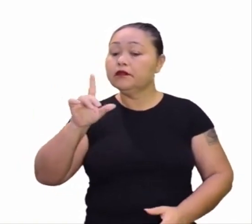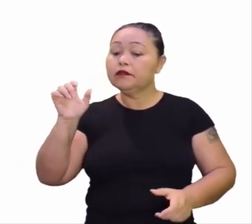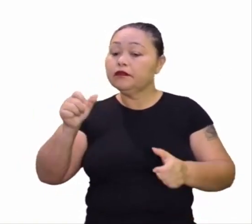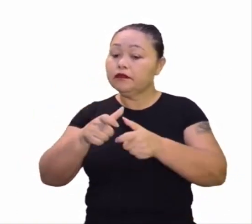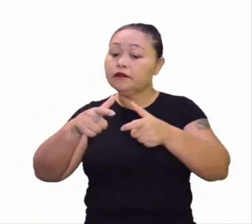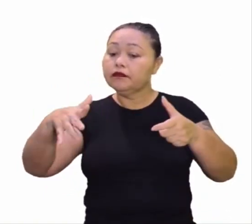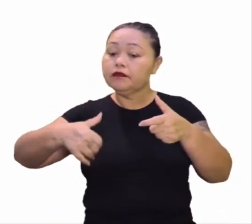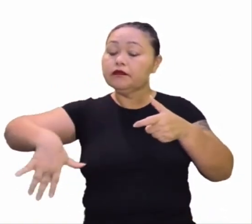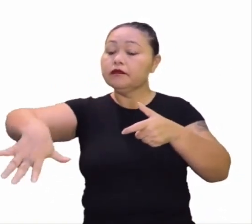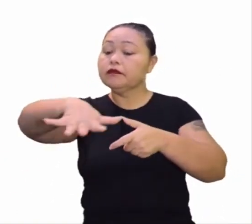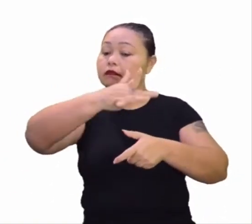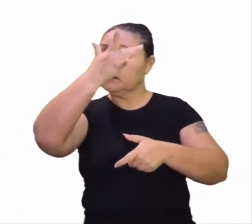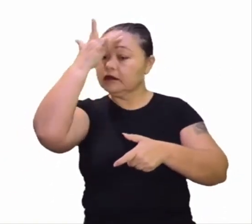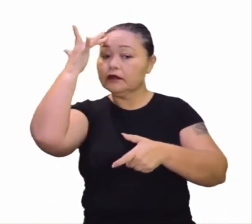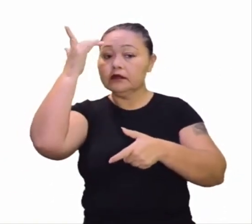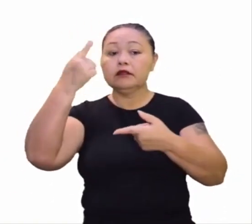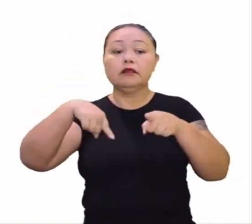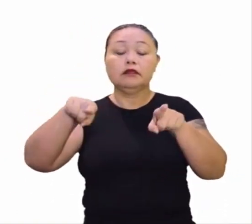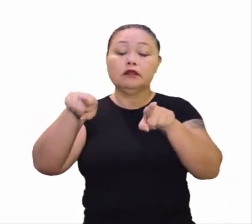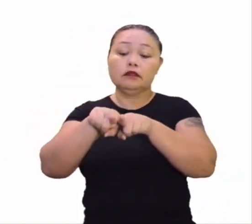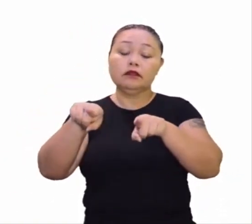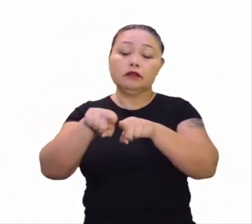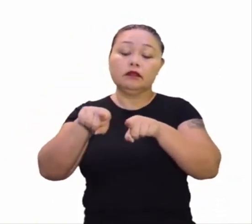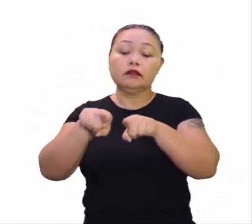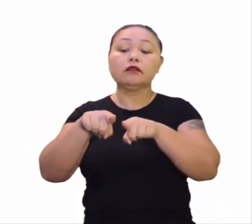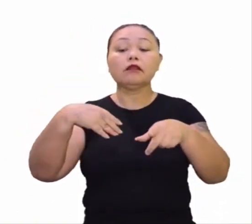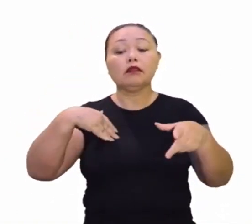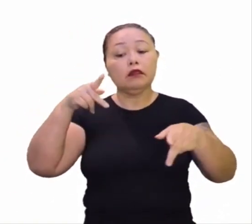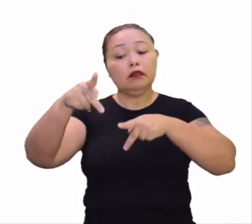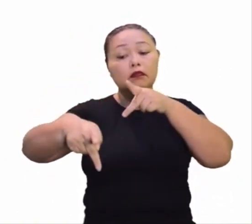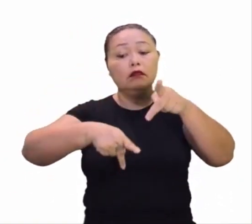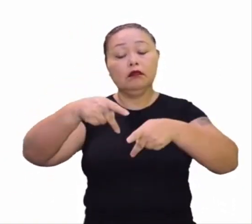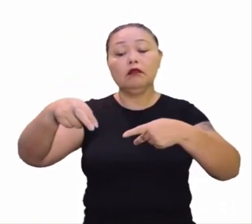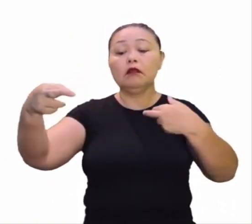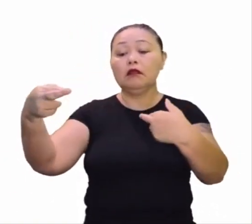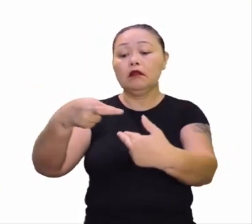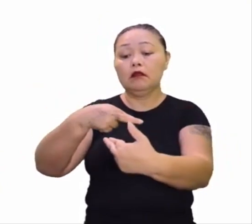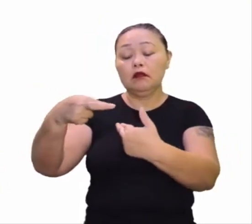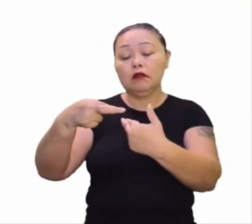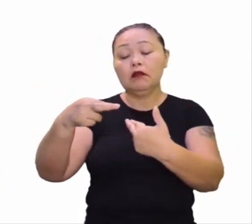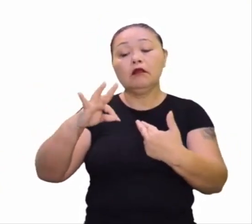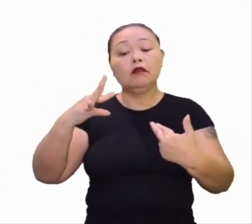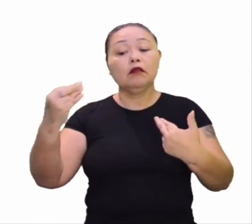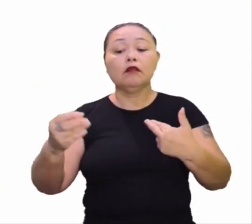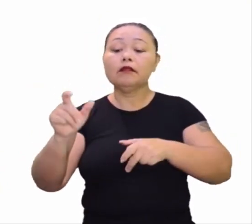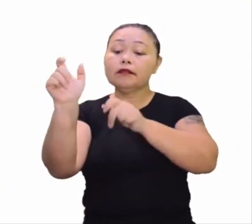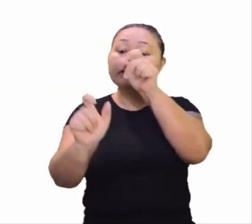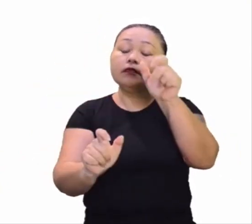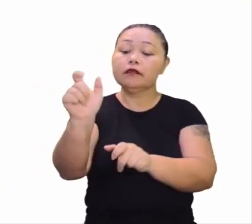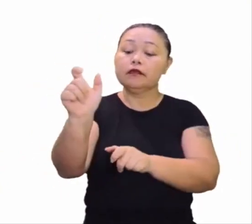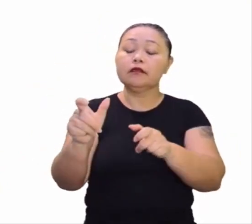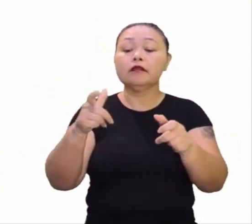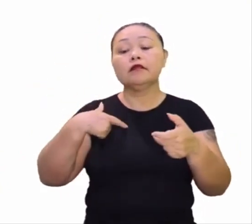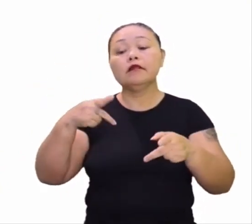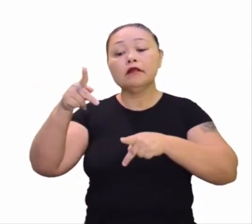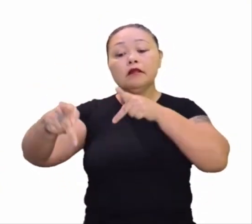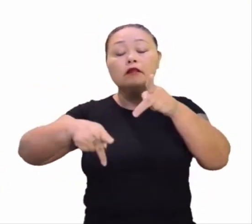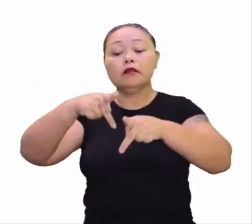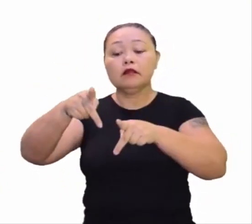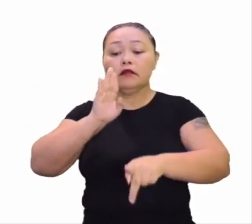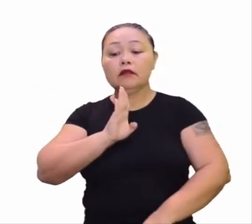conhecida também, galera, como população relativa. E o total de habitantes de Rondônia é conhecido aí também